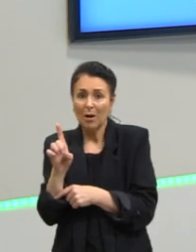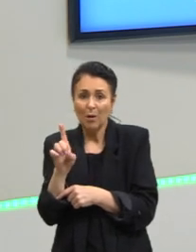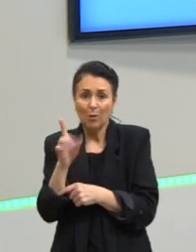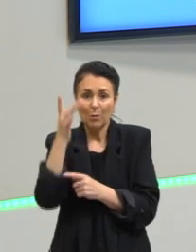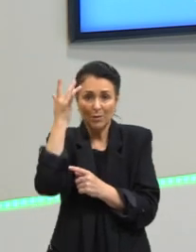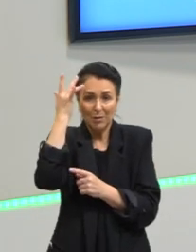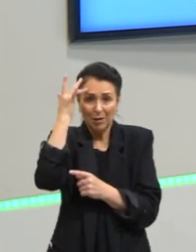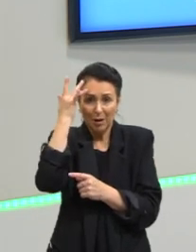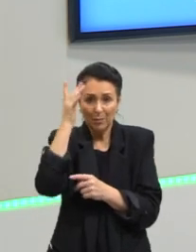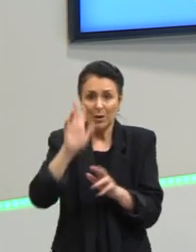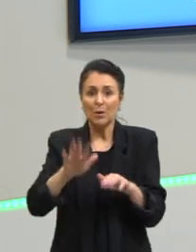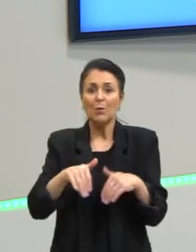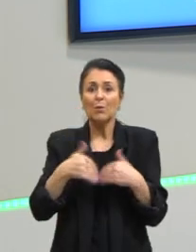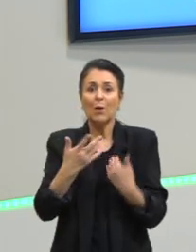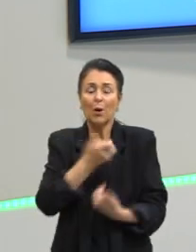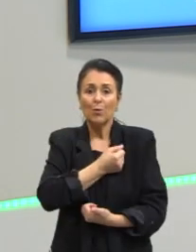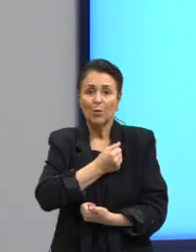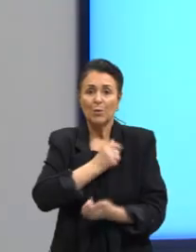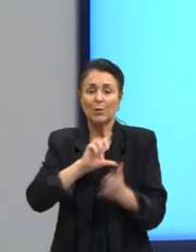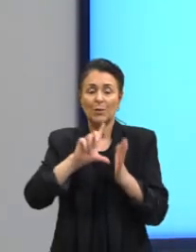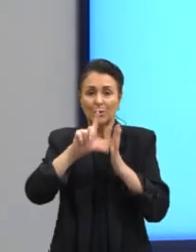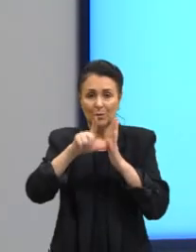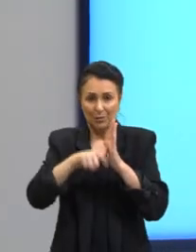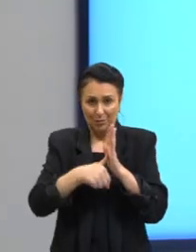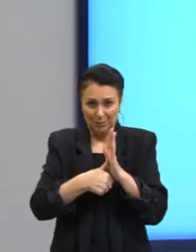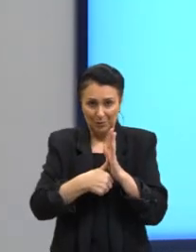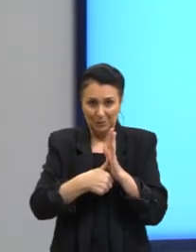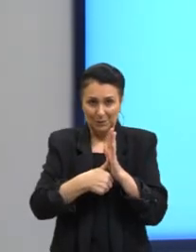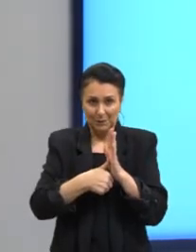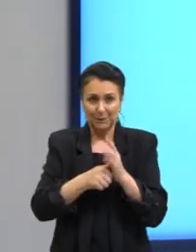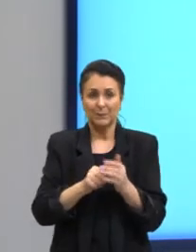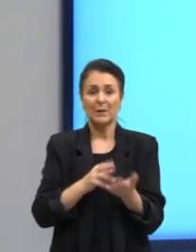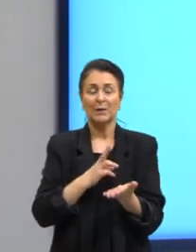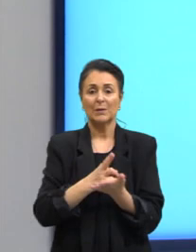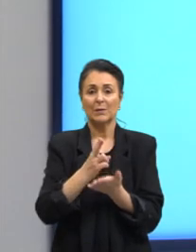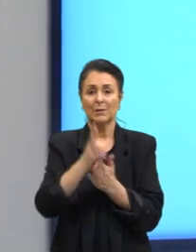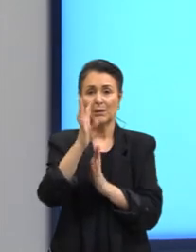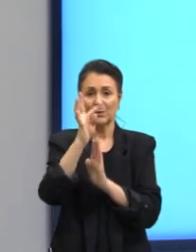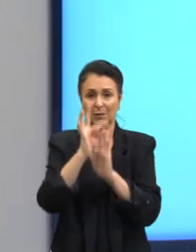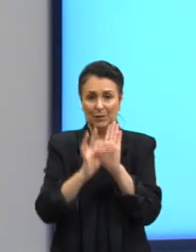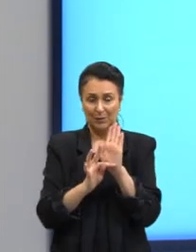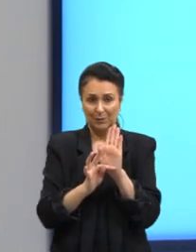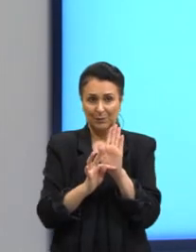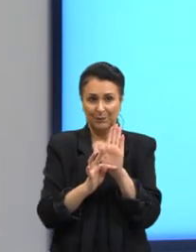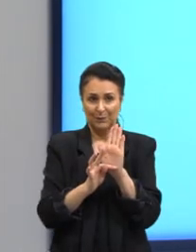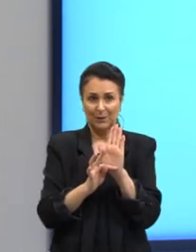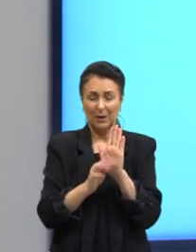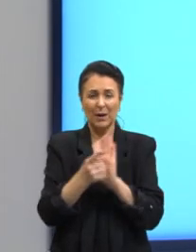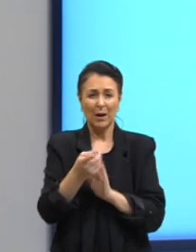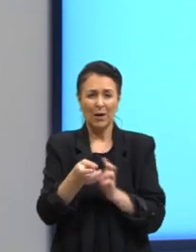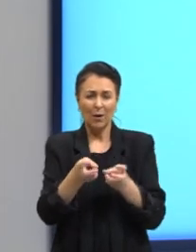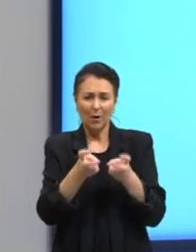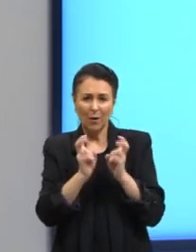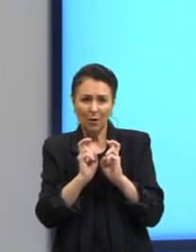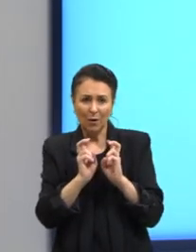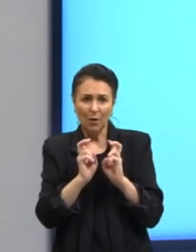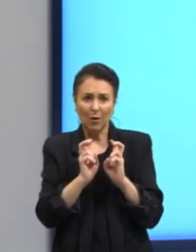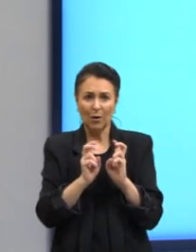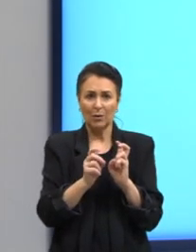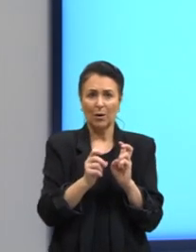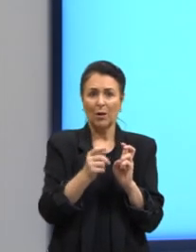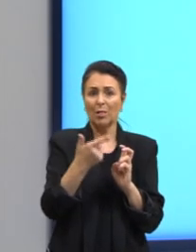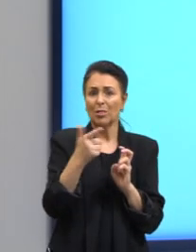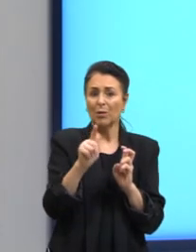periodicidade e aqui nós vamos continuar lendo o texto Então para poder afirmar o conceito Note que a parte decimal